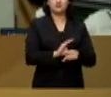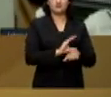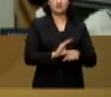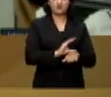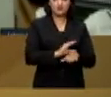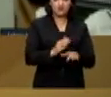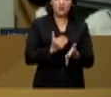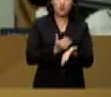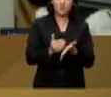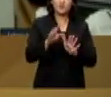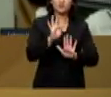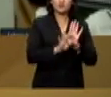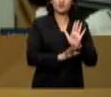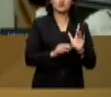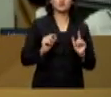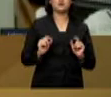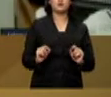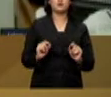com a seguinte redação.